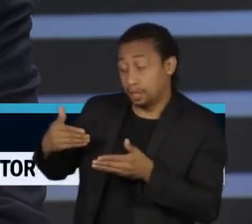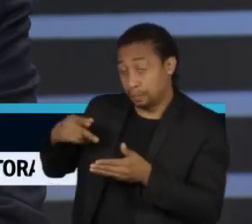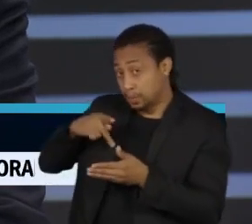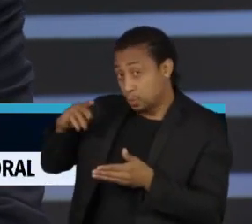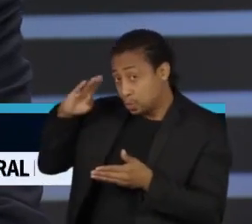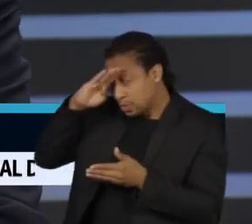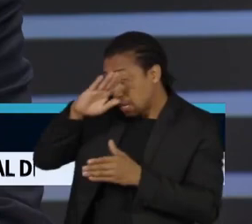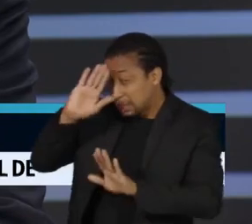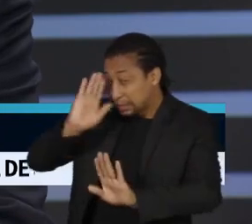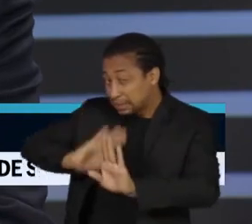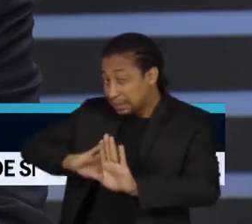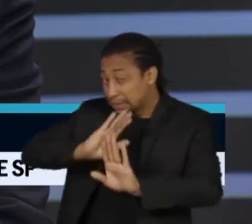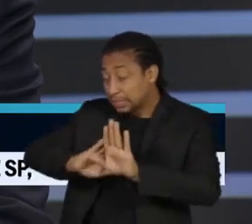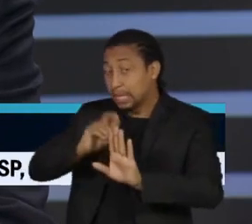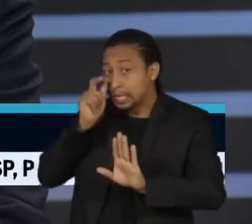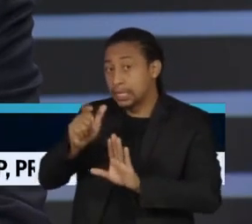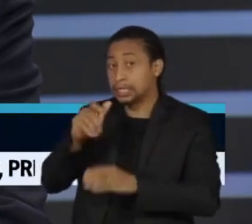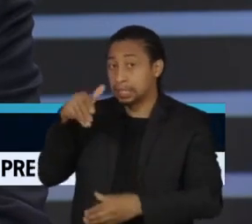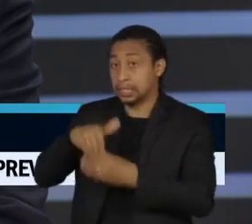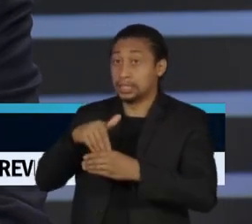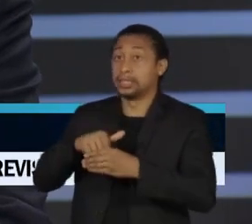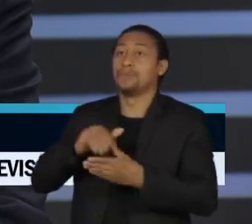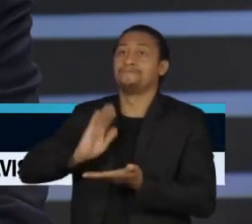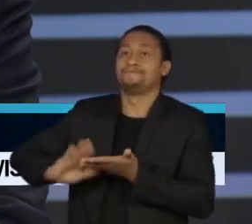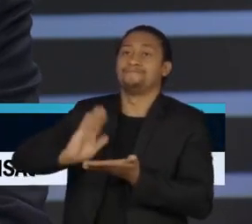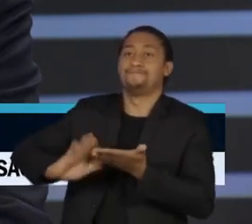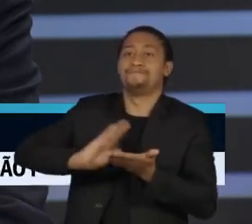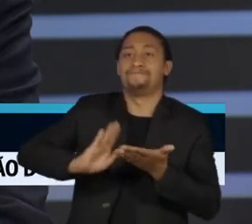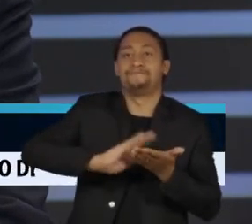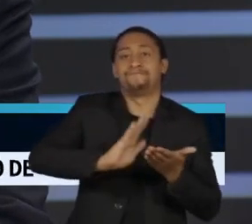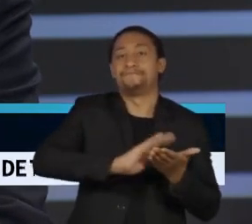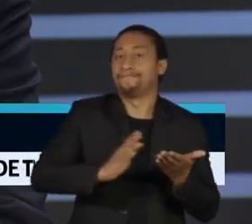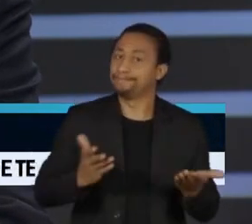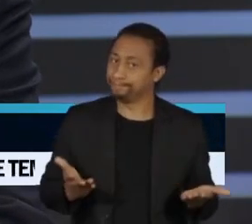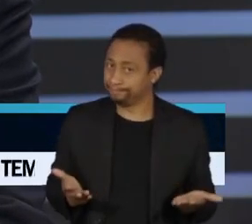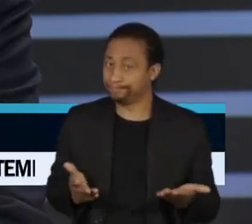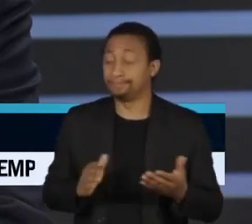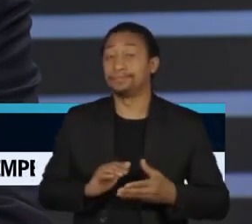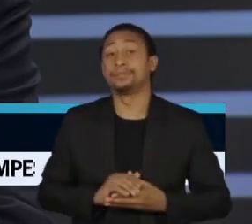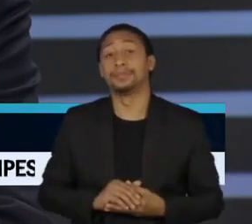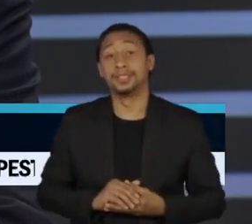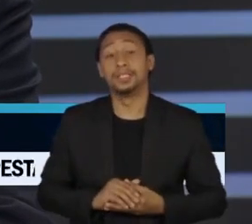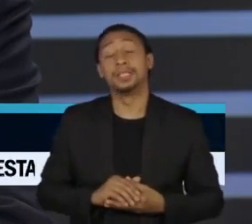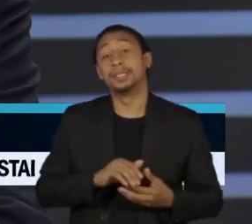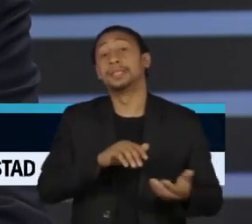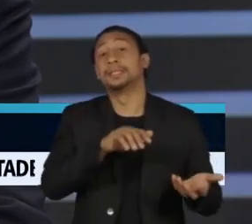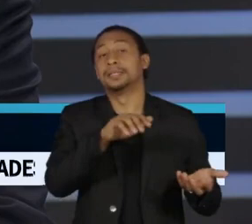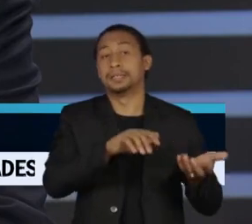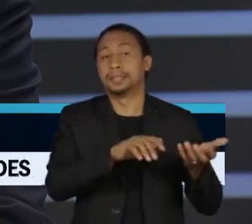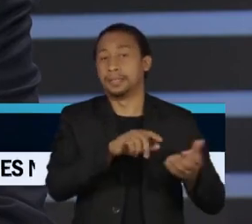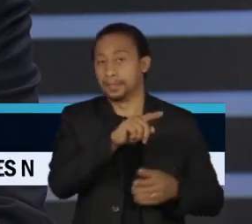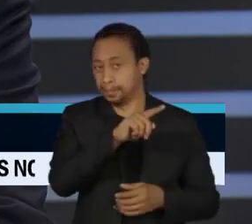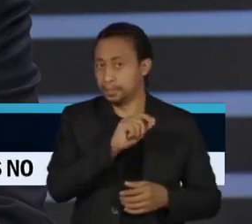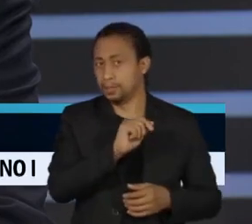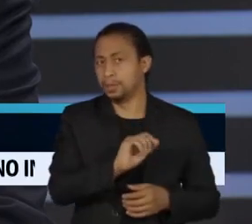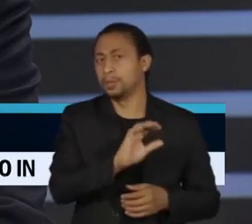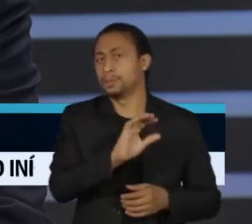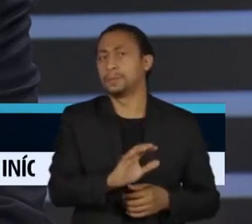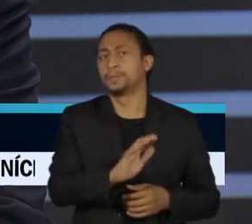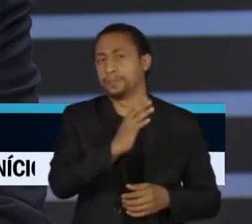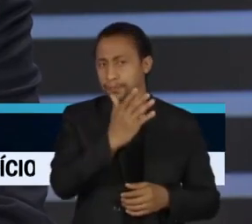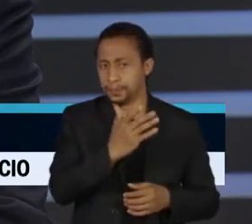cunho político eleitoreiro agora em 2022 Então o que está sendo obtido na Câmara uma vez aprova